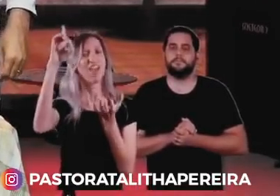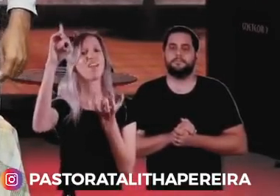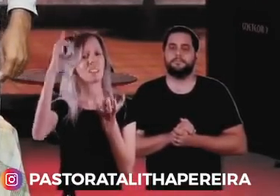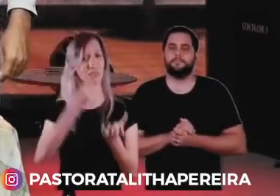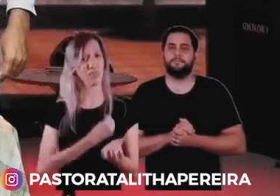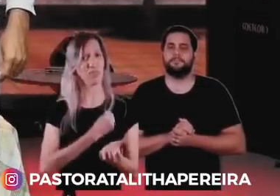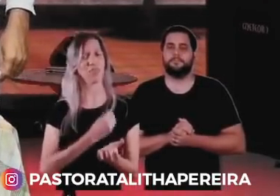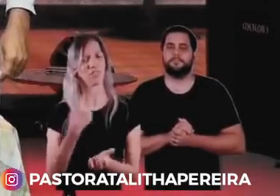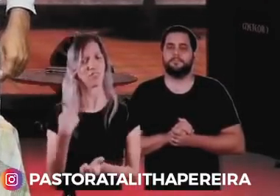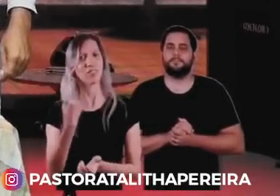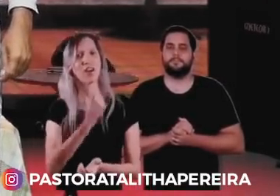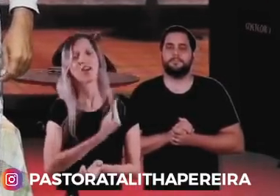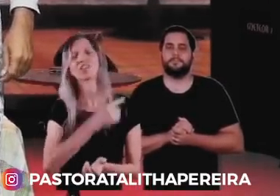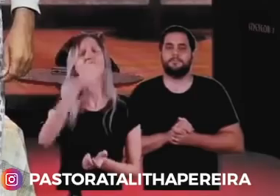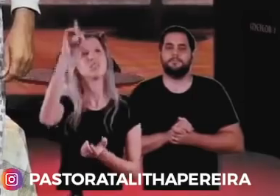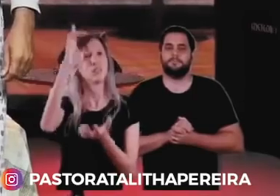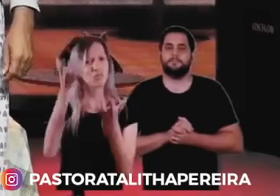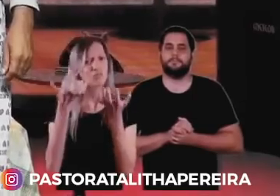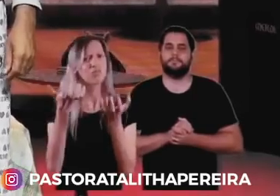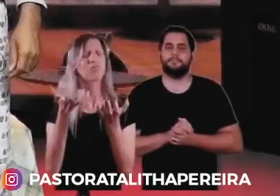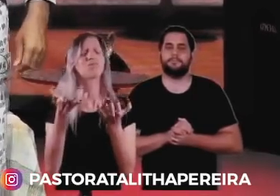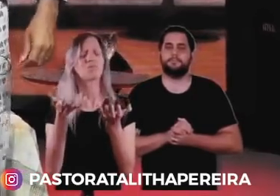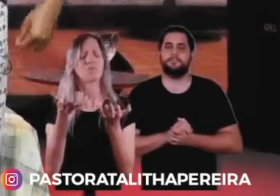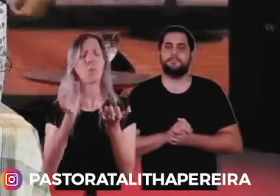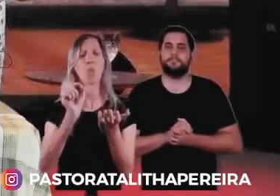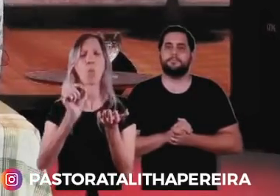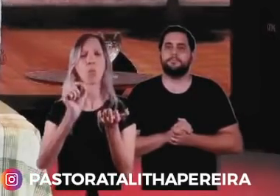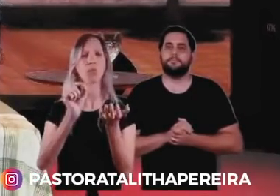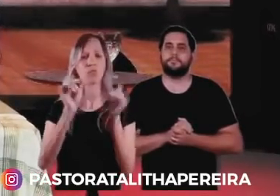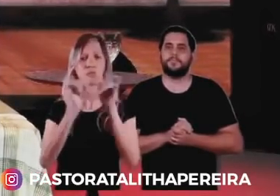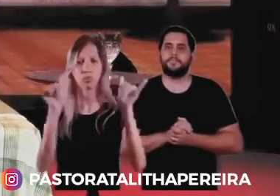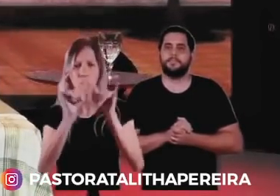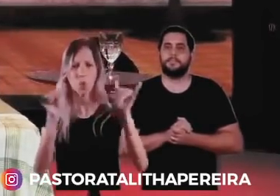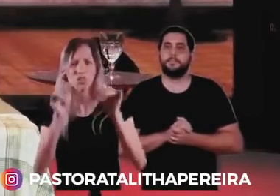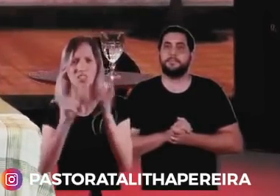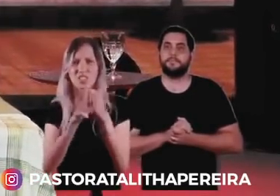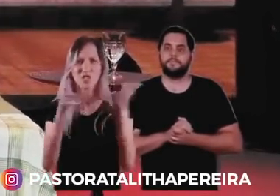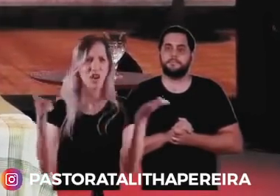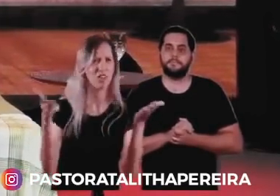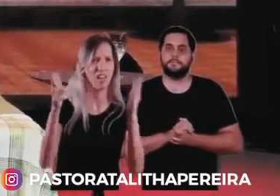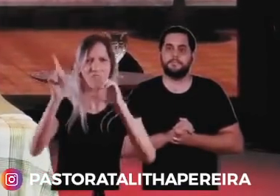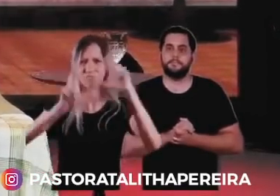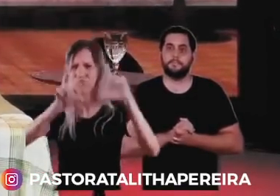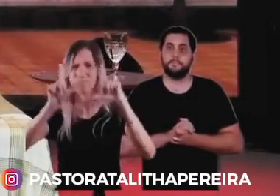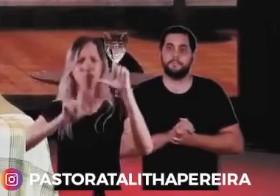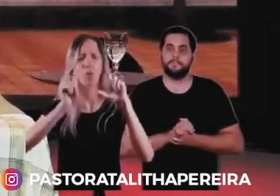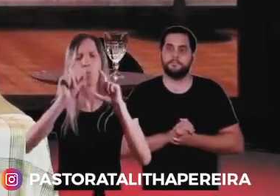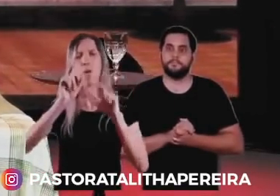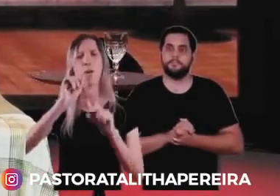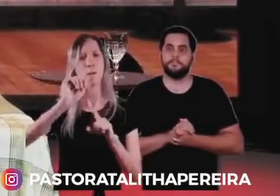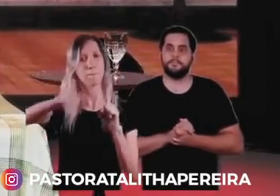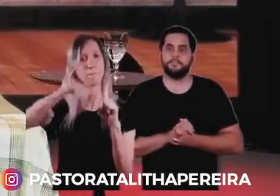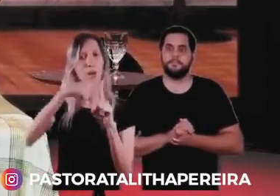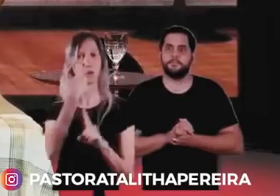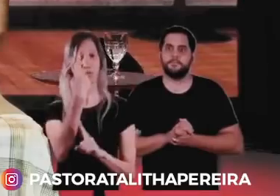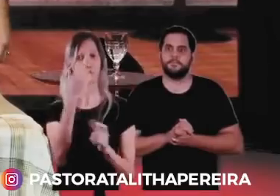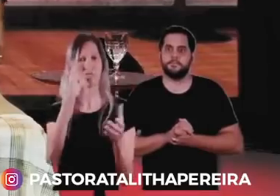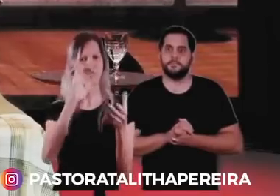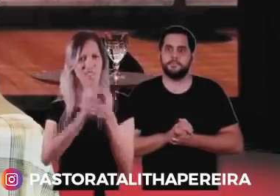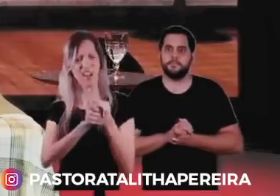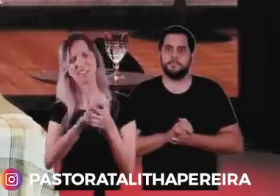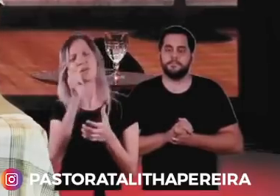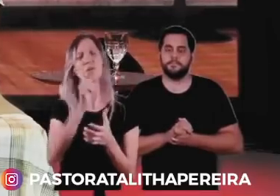Deus quer. É isso que Deus quer que saia nos noticiários dos jornais. Mais um casal se